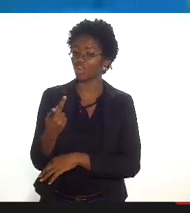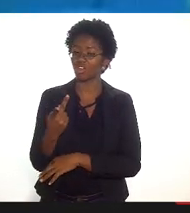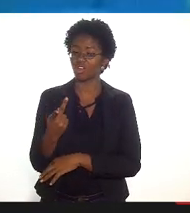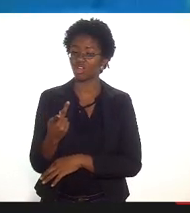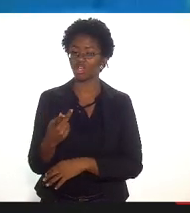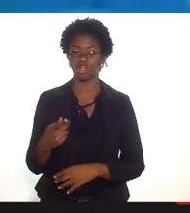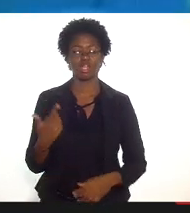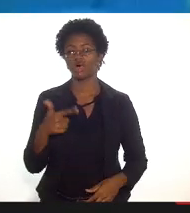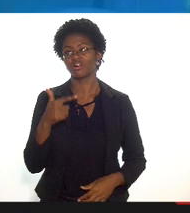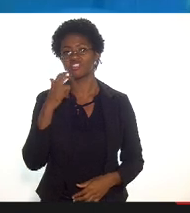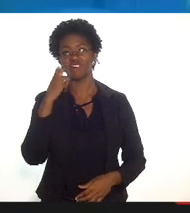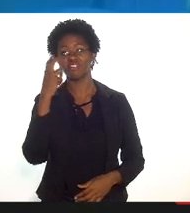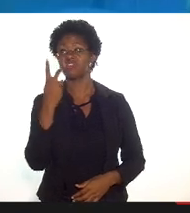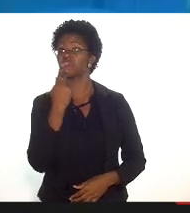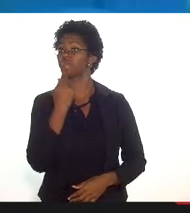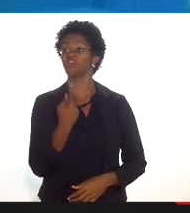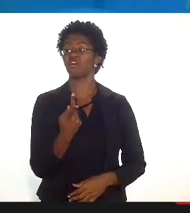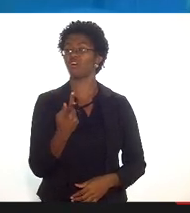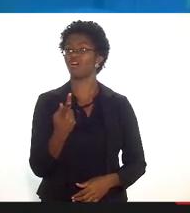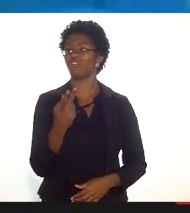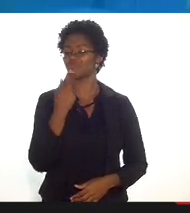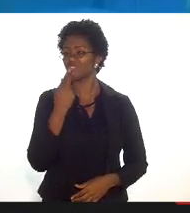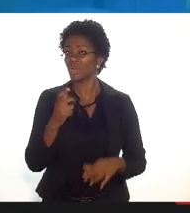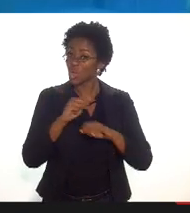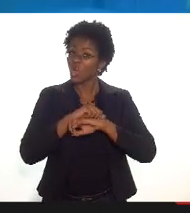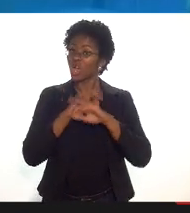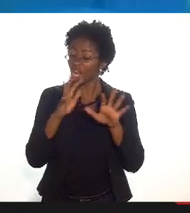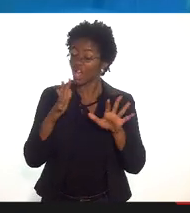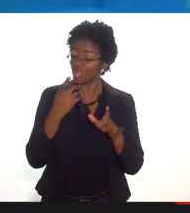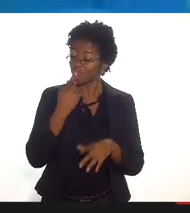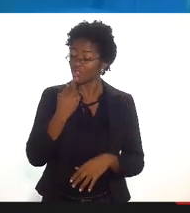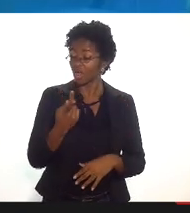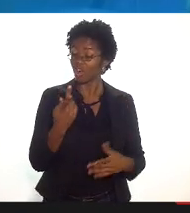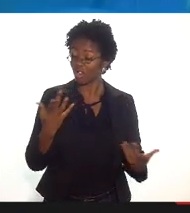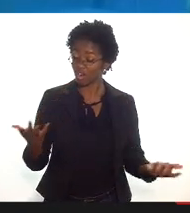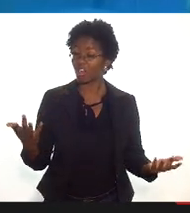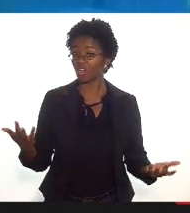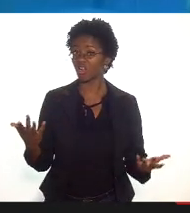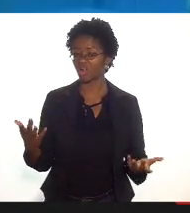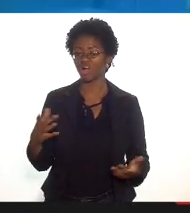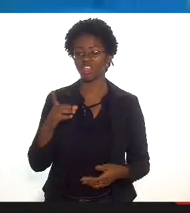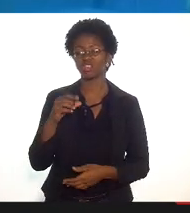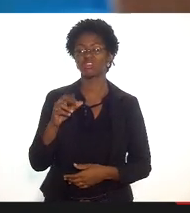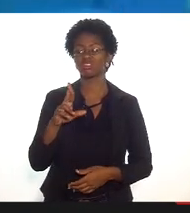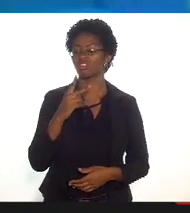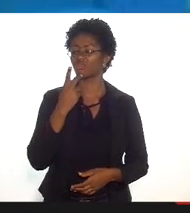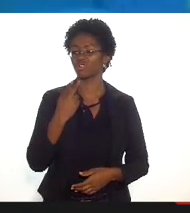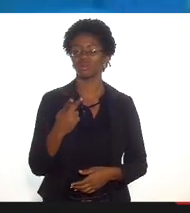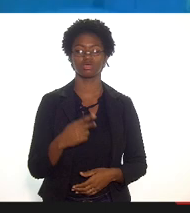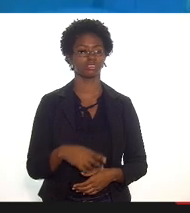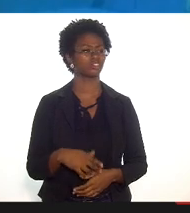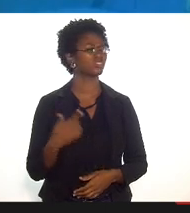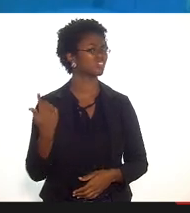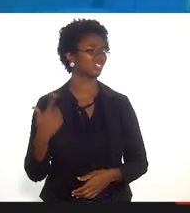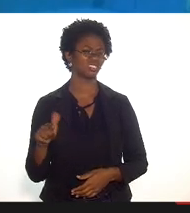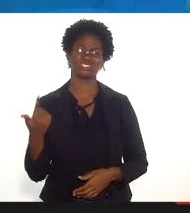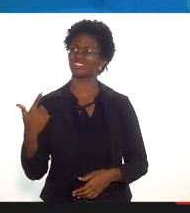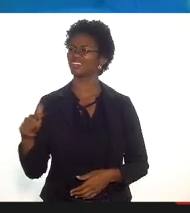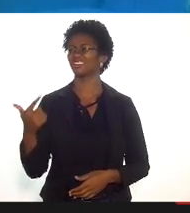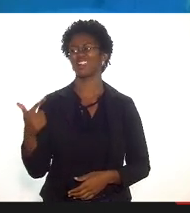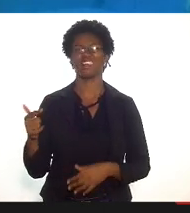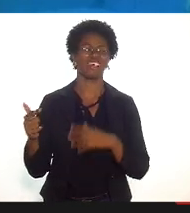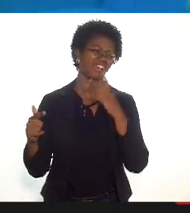menor vergonha de dizer isso. Disse claramente, como a questão da rede Dó, ele falou claramente, não tem estadualização